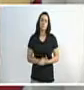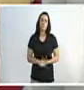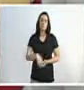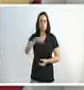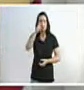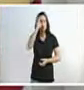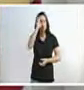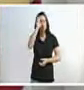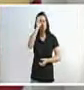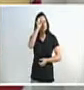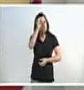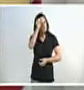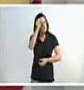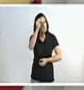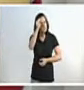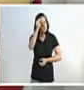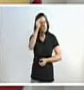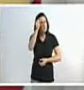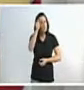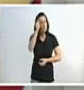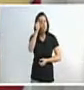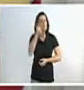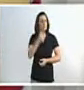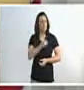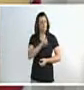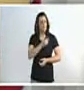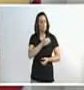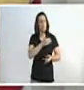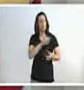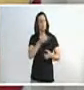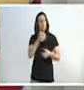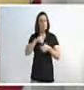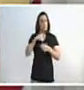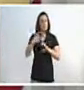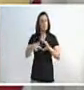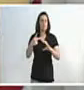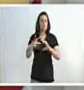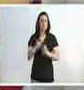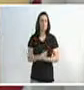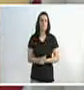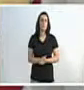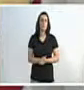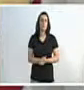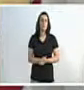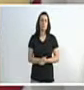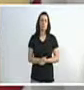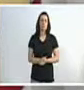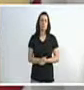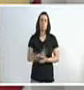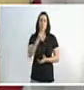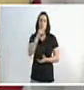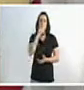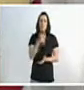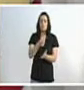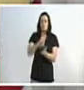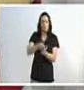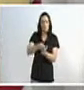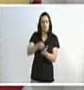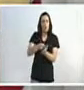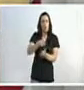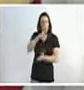aprendi nessa caminhada aqui no legislativo, vereador Almir, que quando se cobra alguma coisa do executivo, se cobra de quem